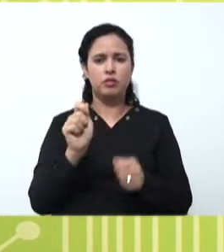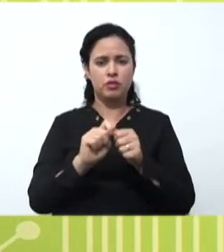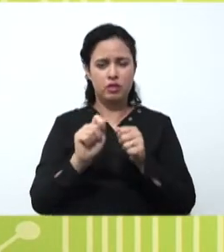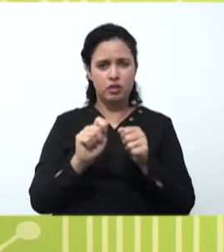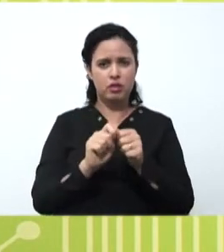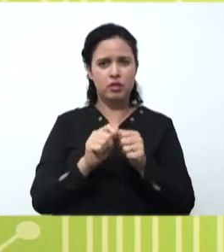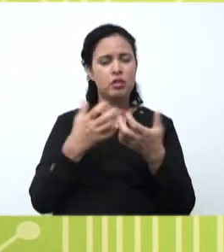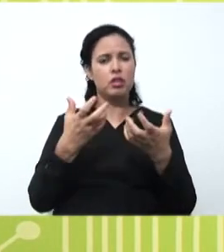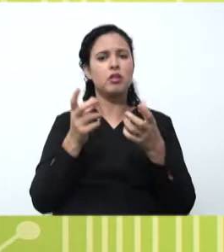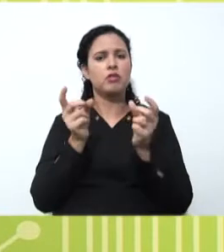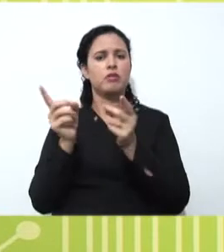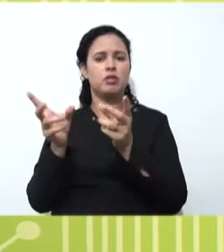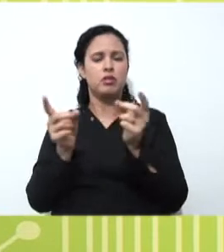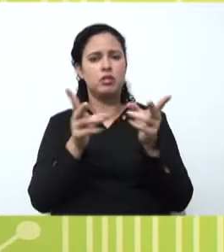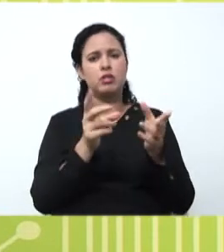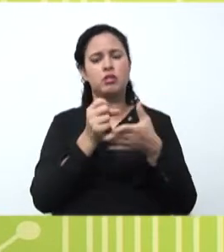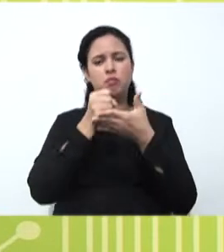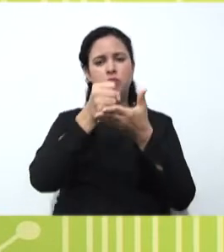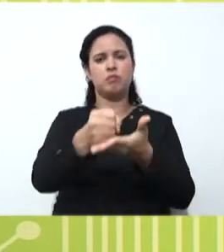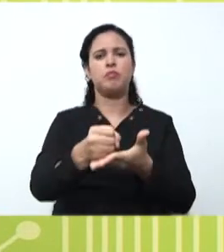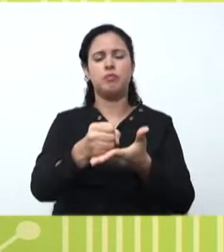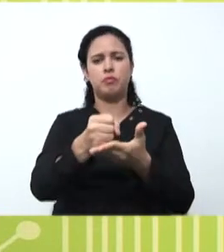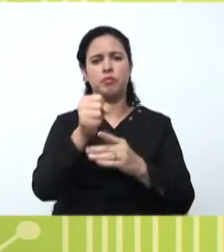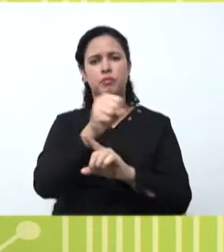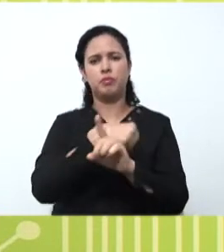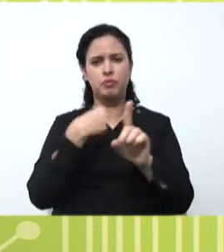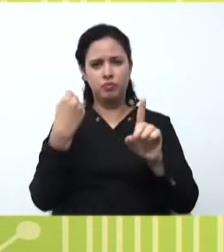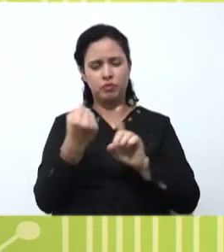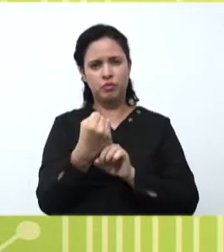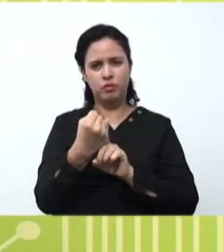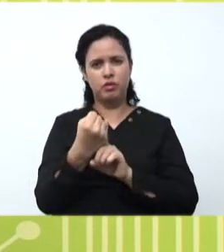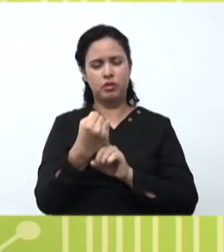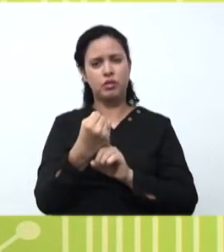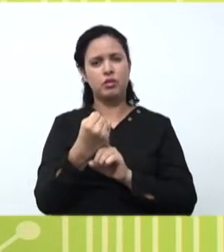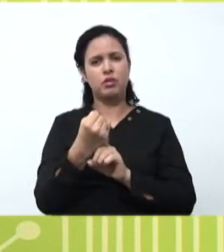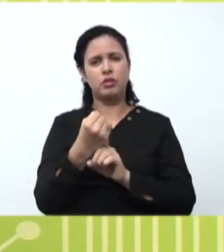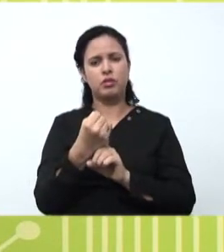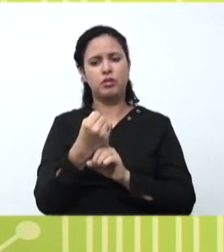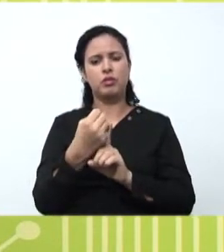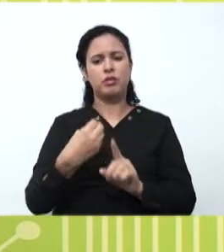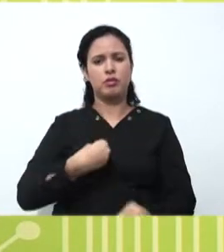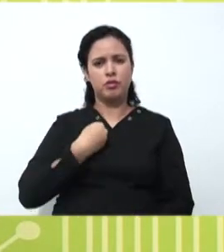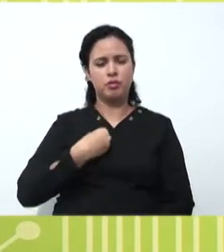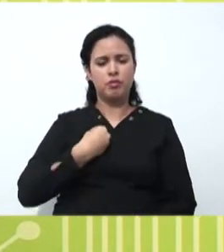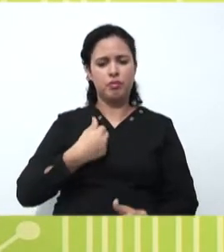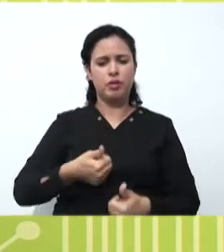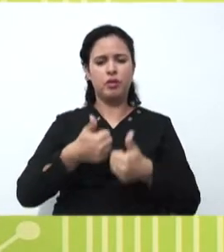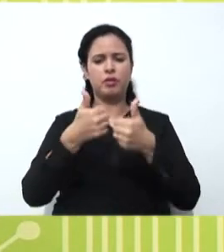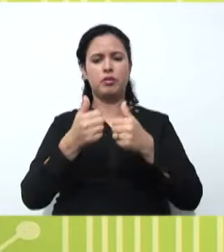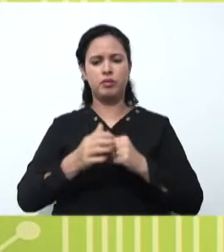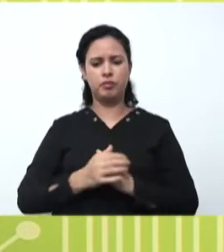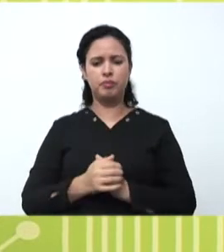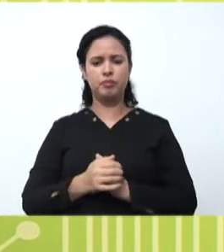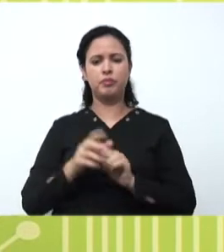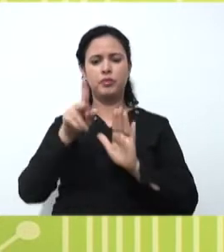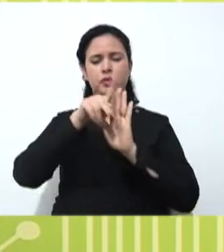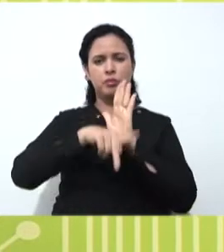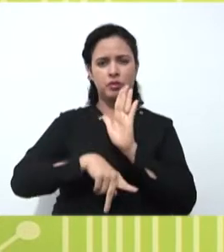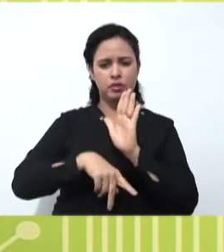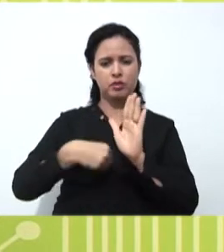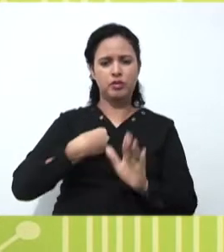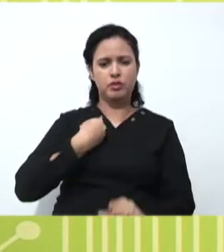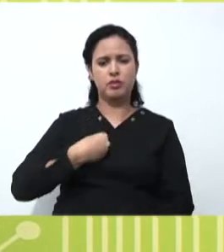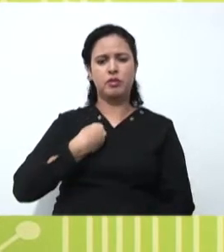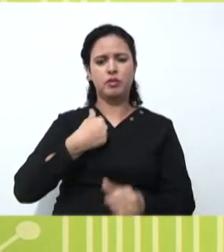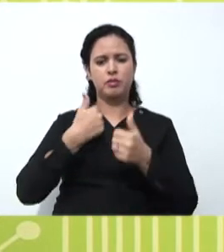a gente quer vender, a gente quer oferecer para a sociedade. E a gente vai melhorar a nossa vida também com isso. Então, um projeto de vida ideal,